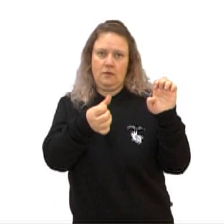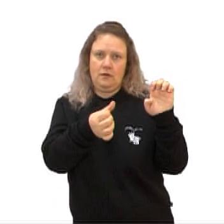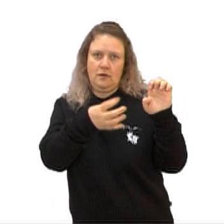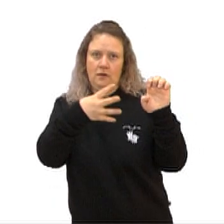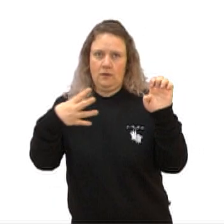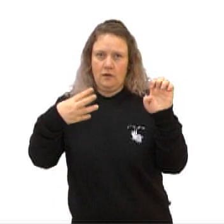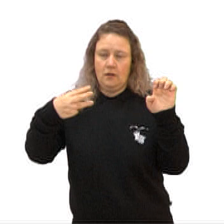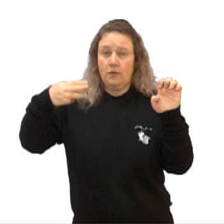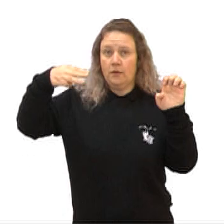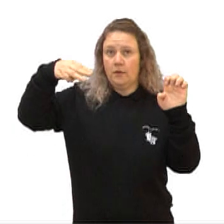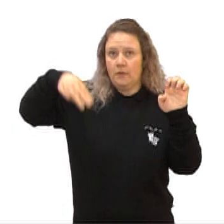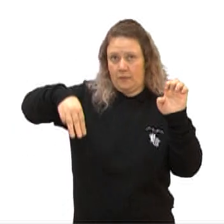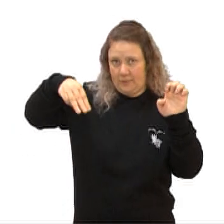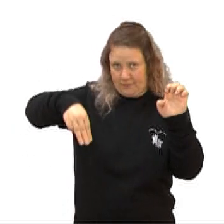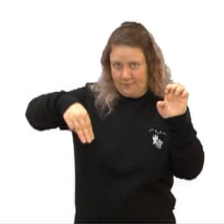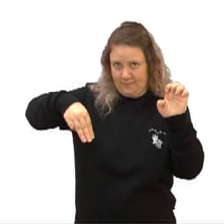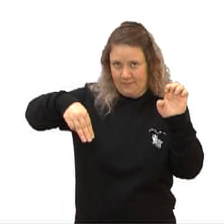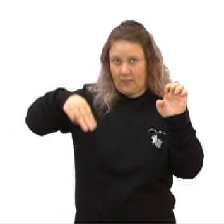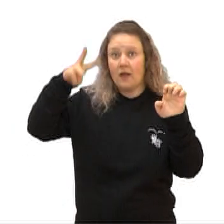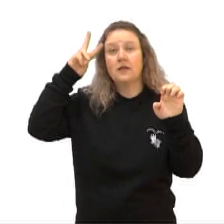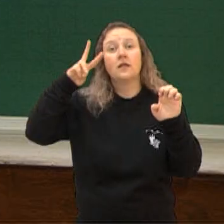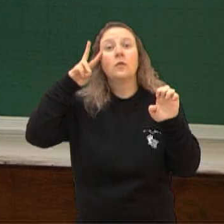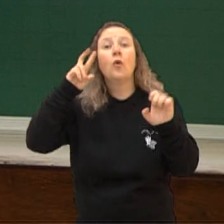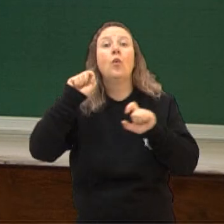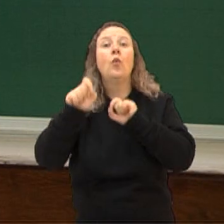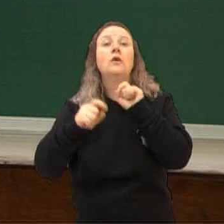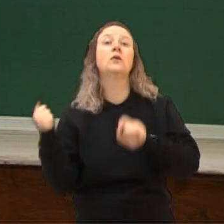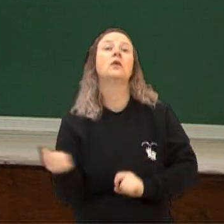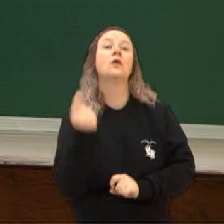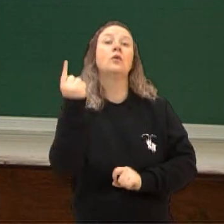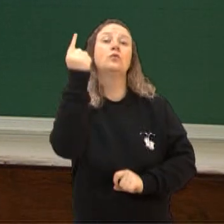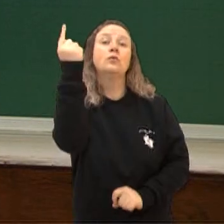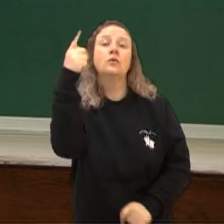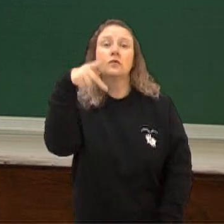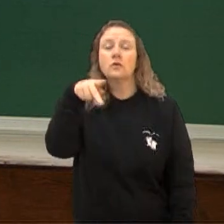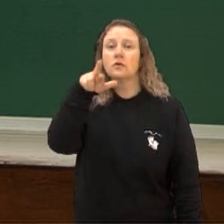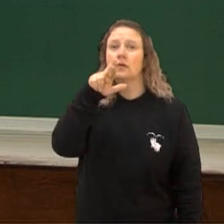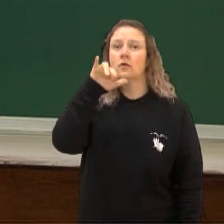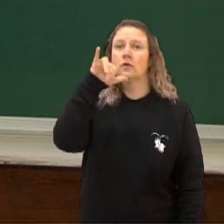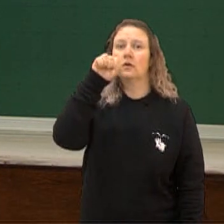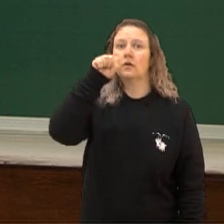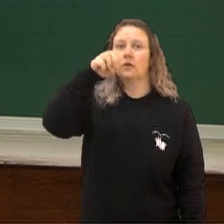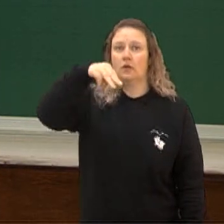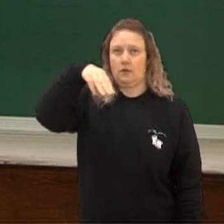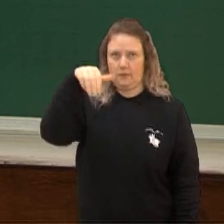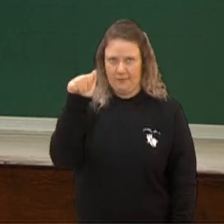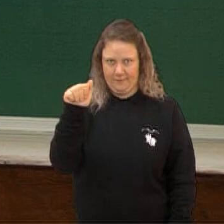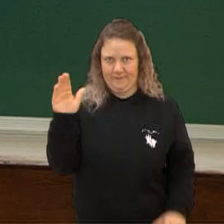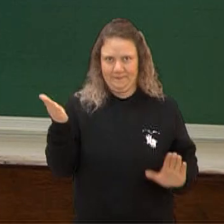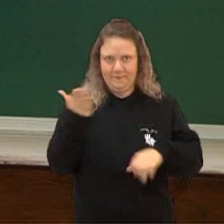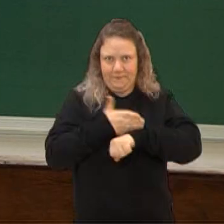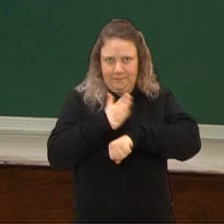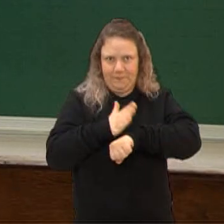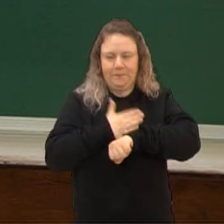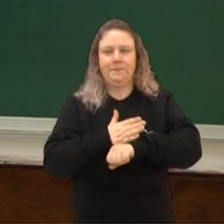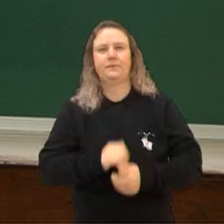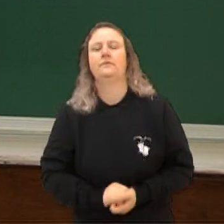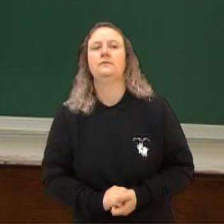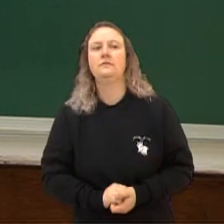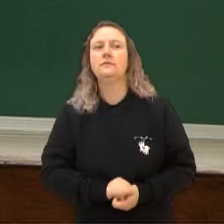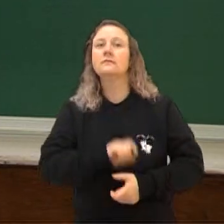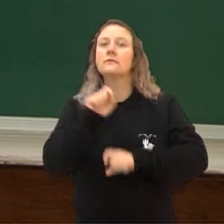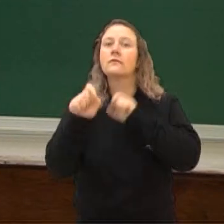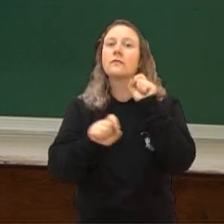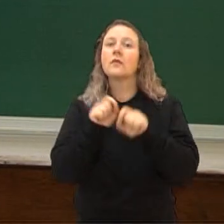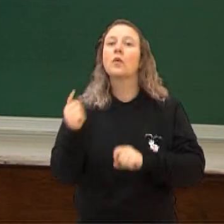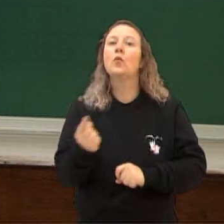3,464 metros. Lembrar o que a gente está pedindo é a altura do prisma, né? Então, vamos à resolução. A altura do prisma, que